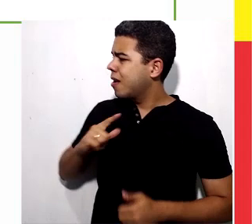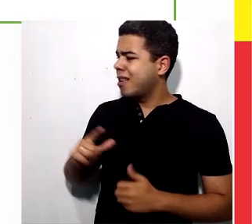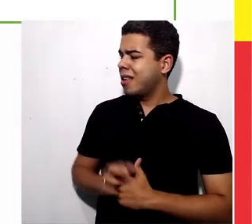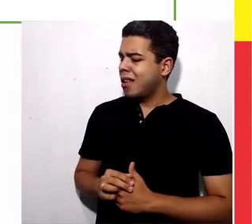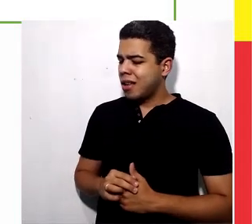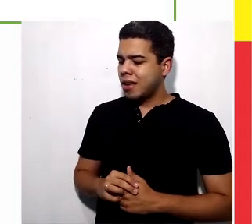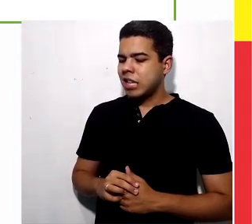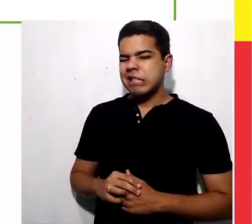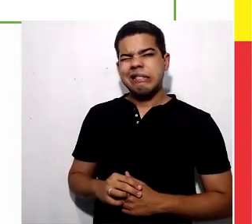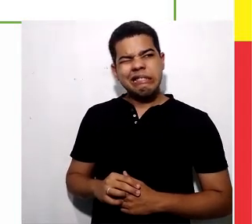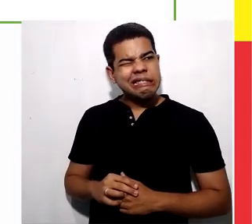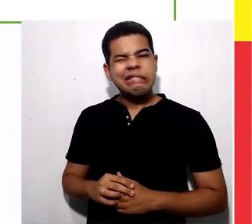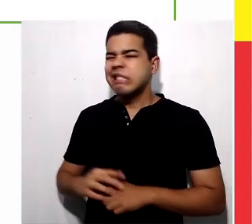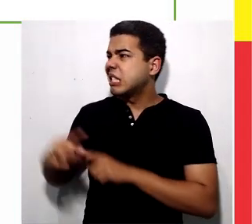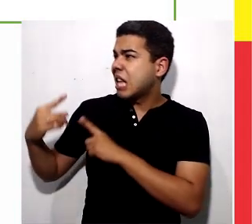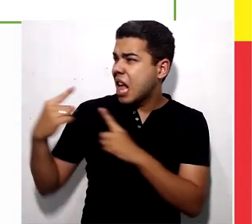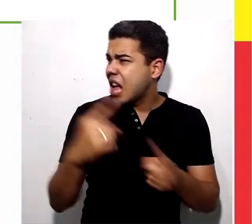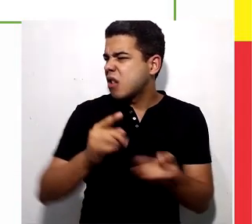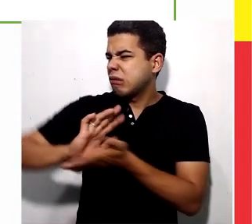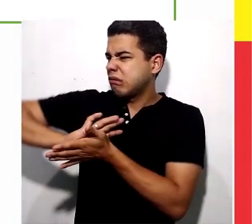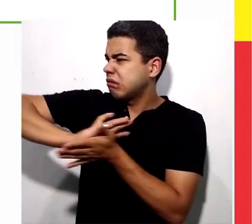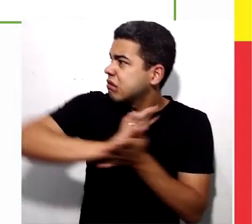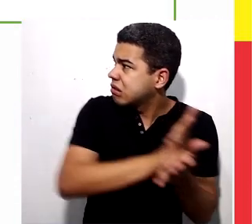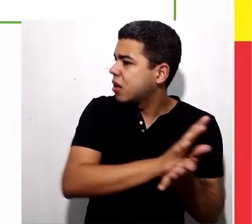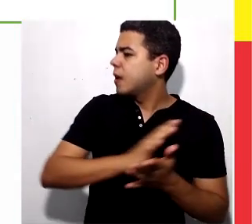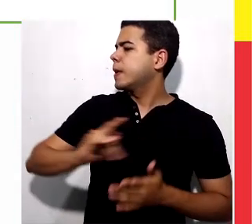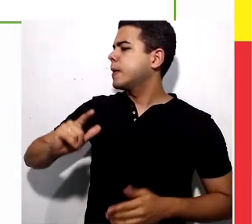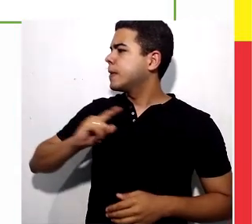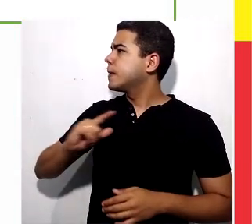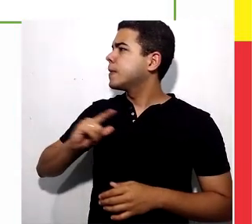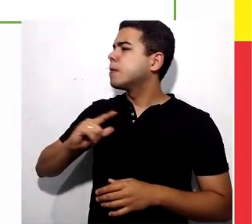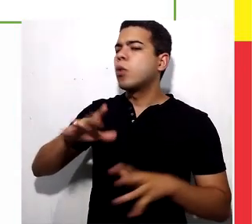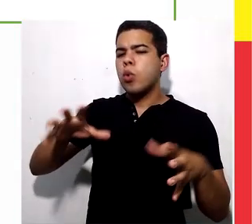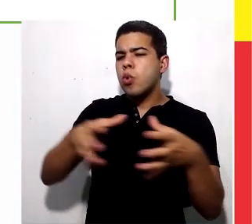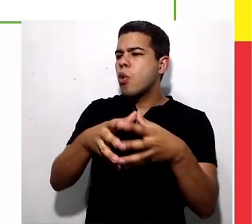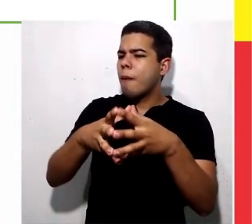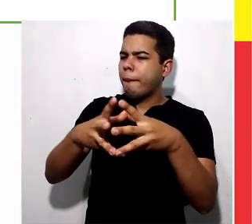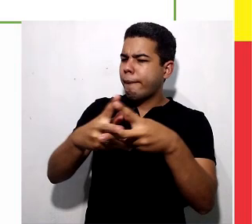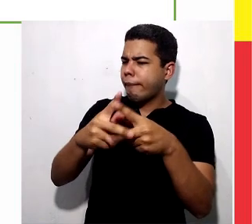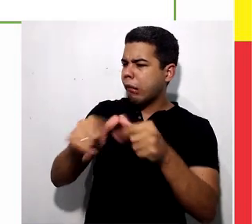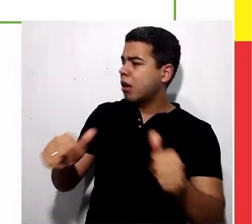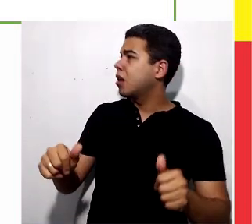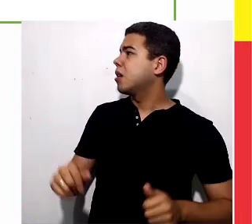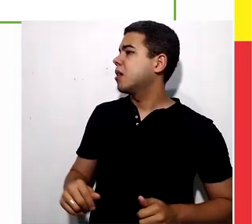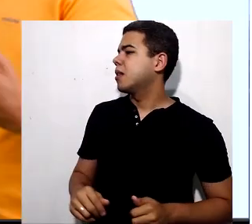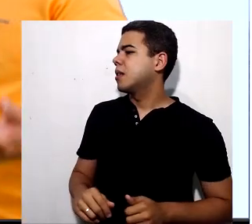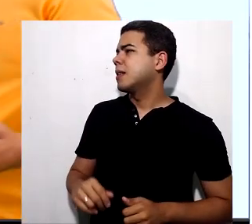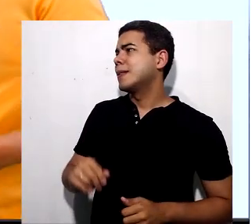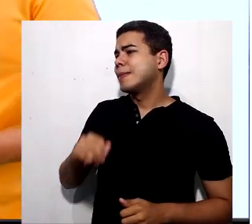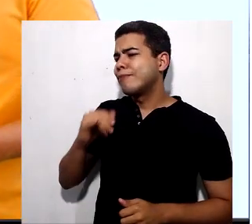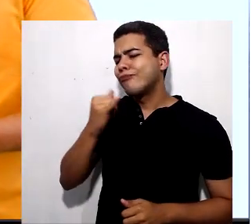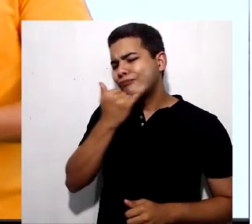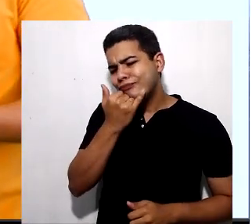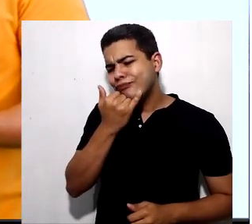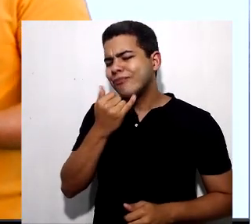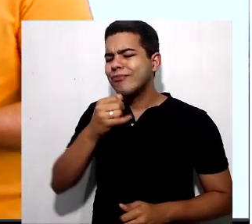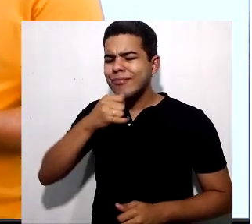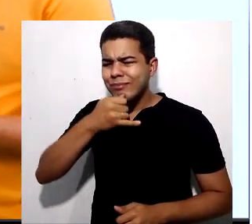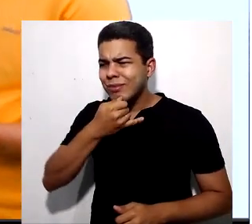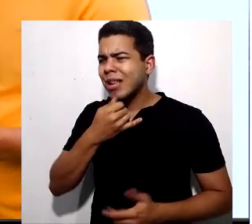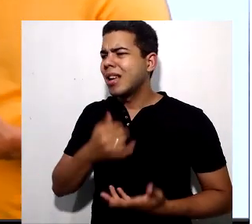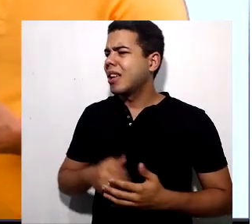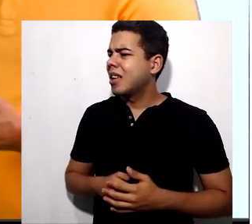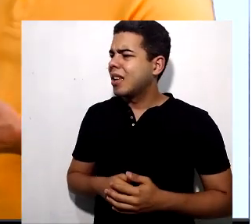sendo um ataque violento, massivo, com a destruição simultânea do seu ambiente, e aí foi muito triste, né? Porque foram